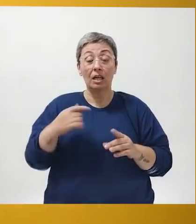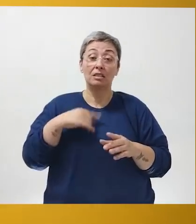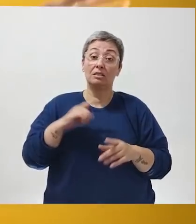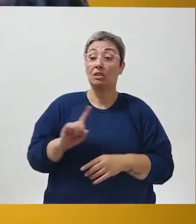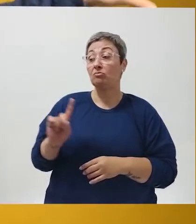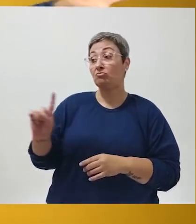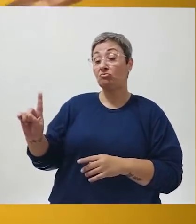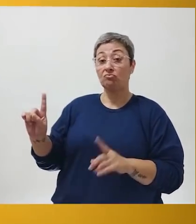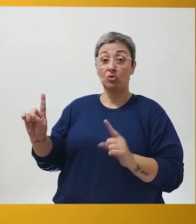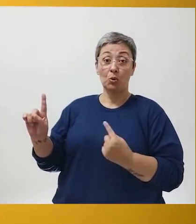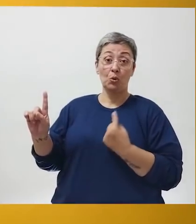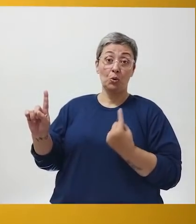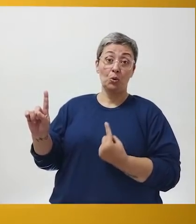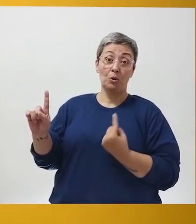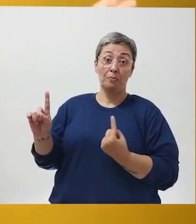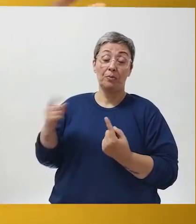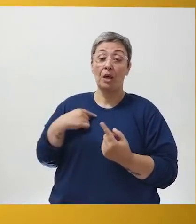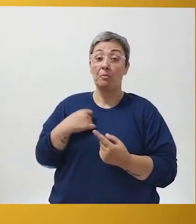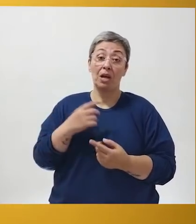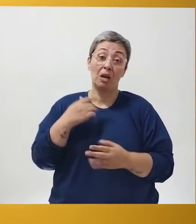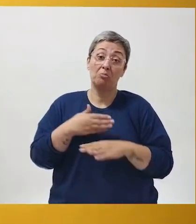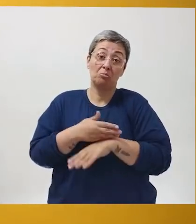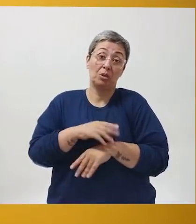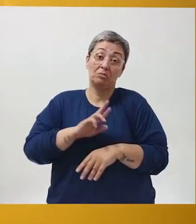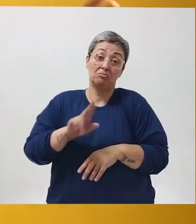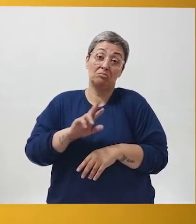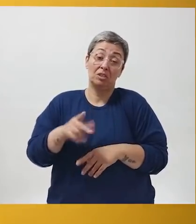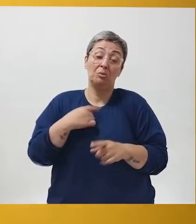sim. Sim.